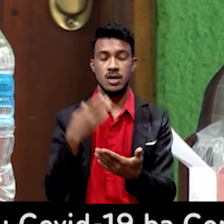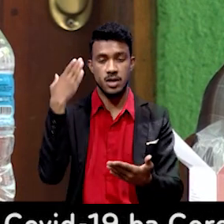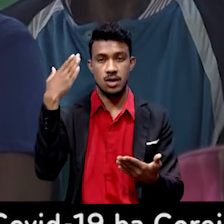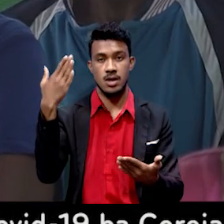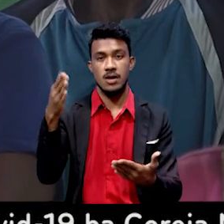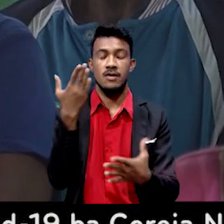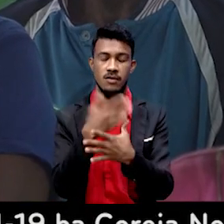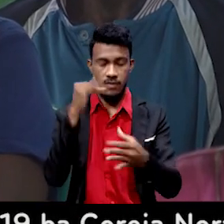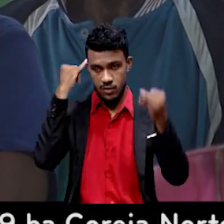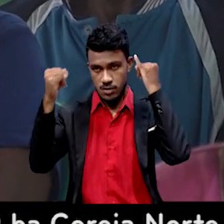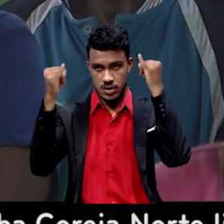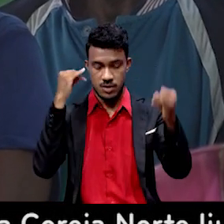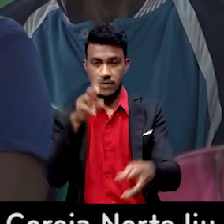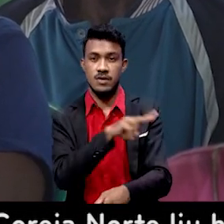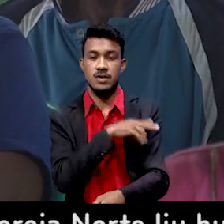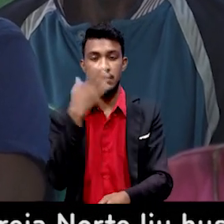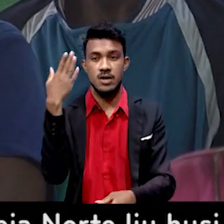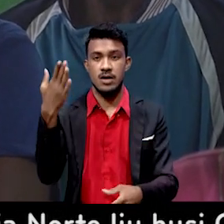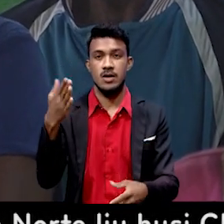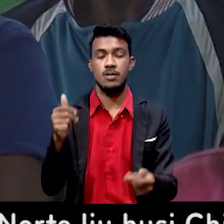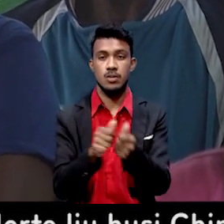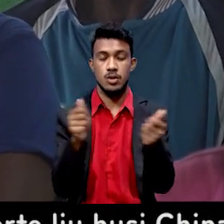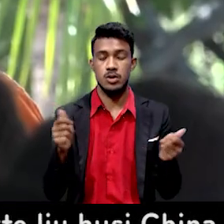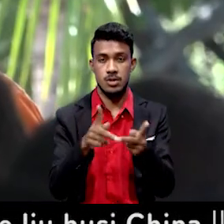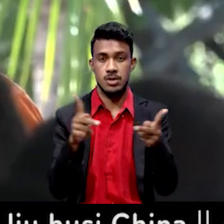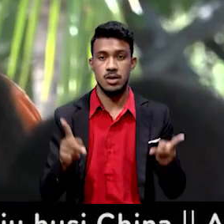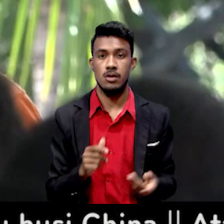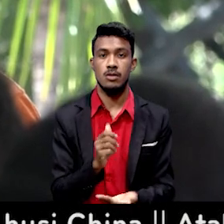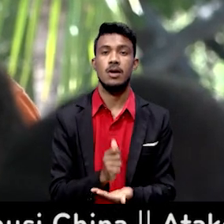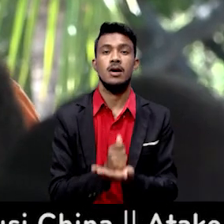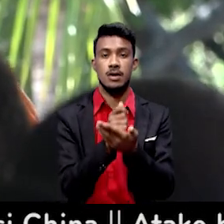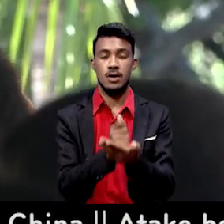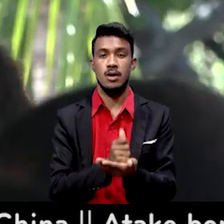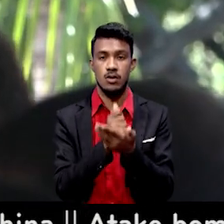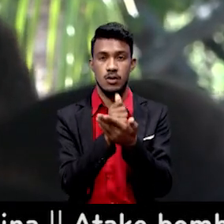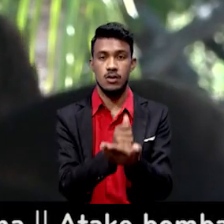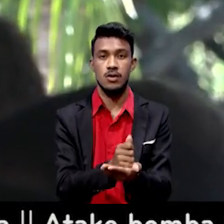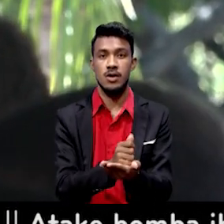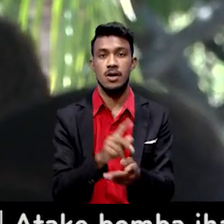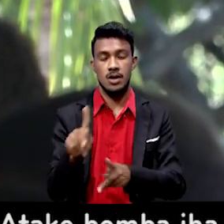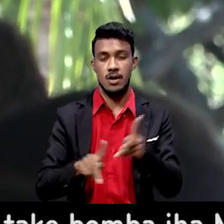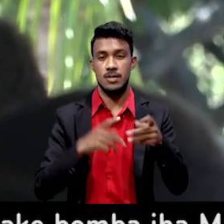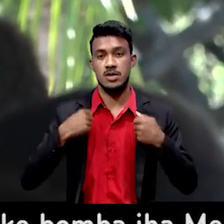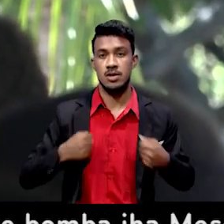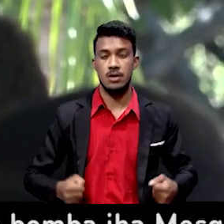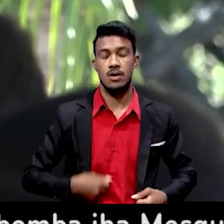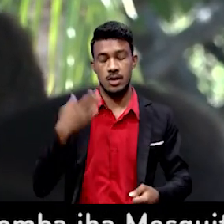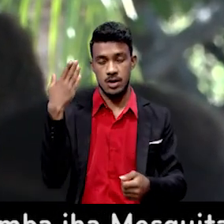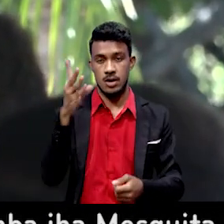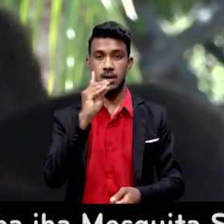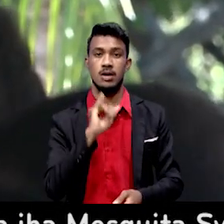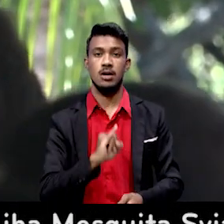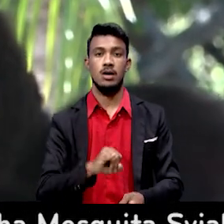Berau, suku Makadari, posto administrativo Atauru. Kata facilidade de saúde hotu ia dire lá,